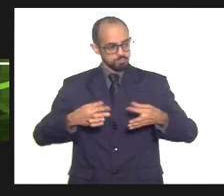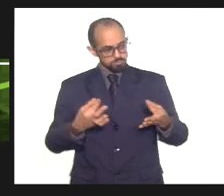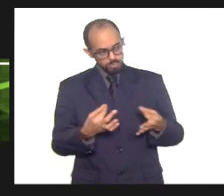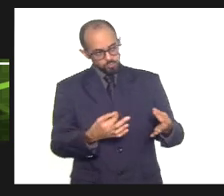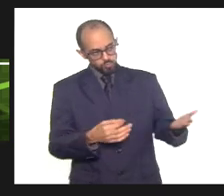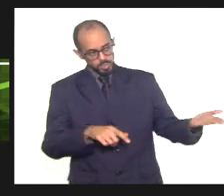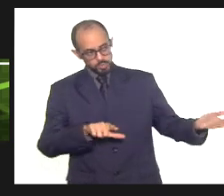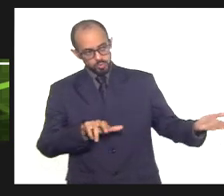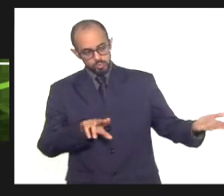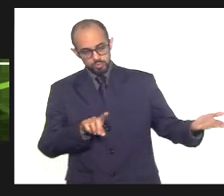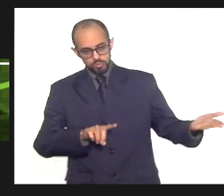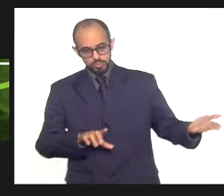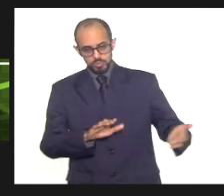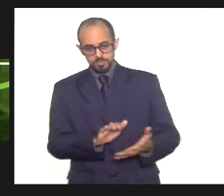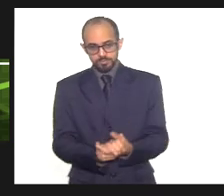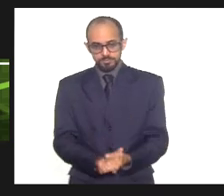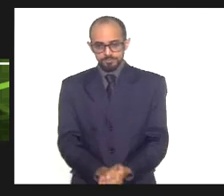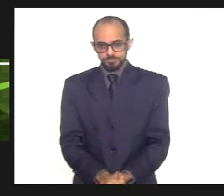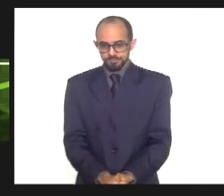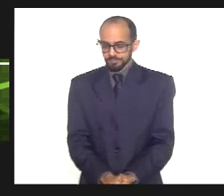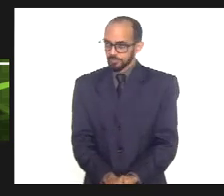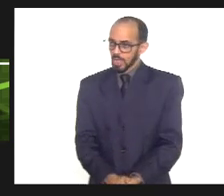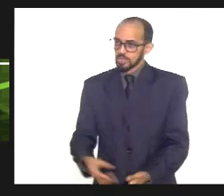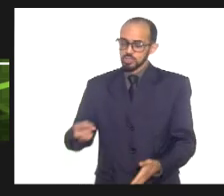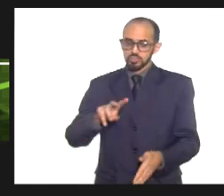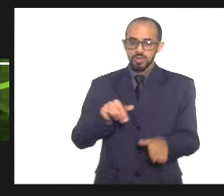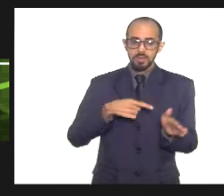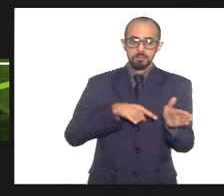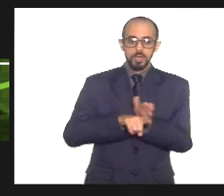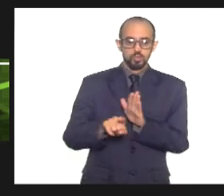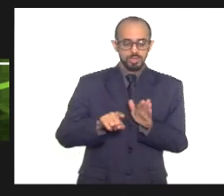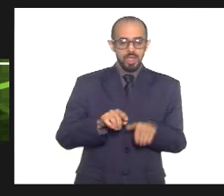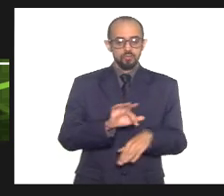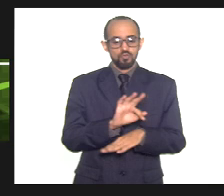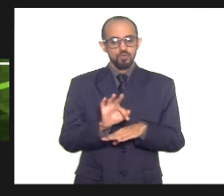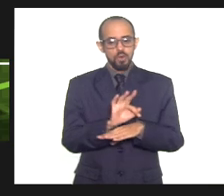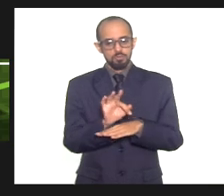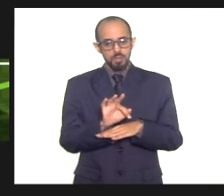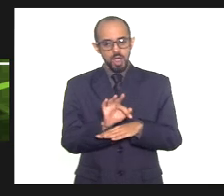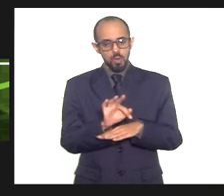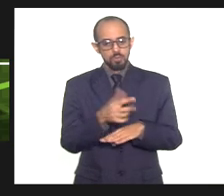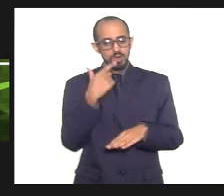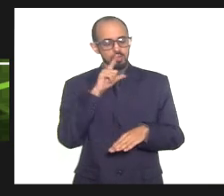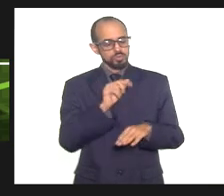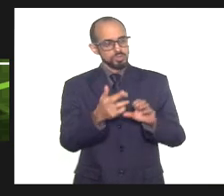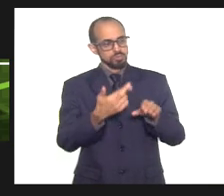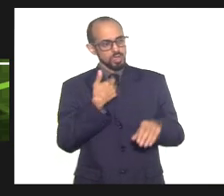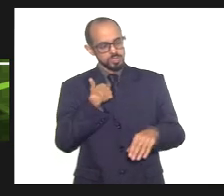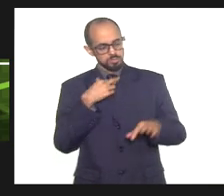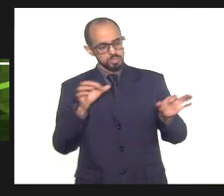vamos fazer essa pergunta formal para ter uma resposta. Perfeito.